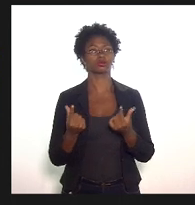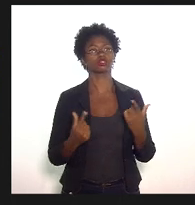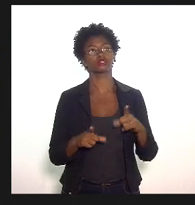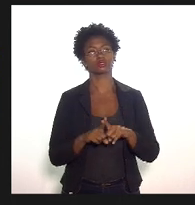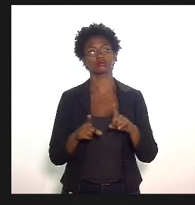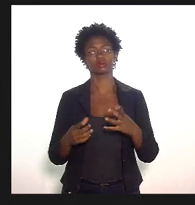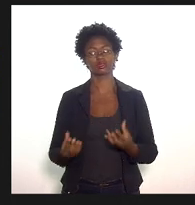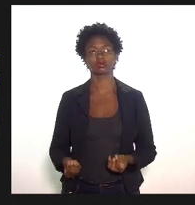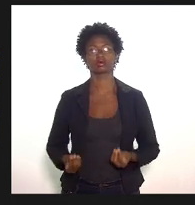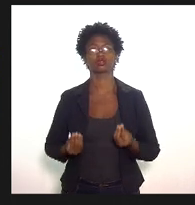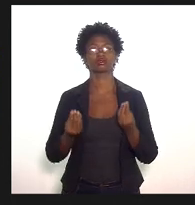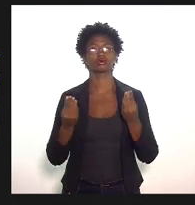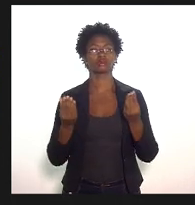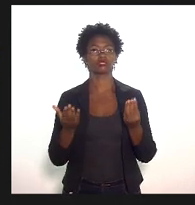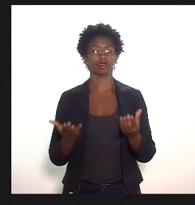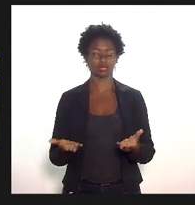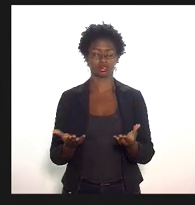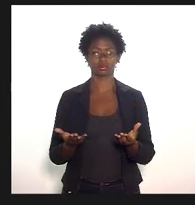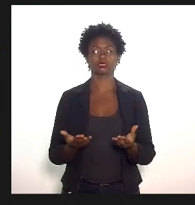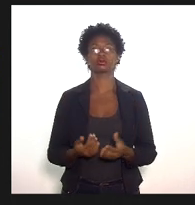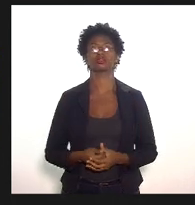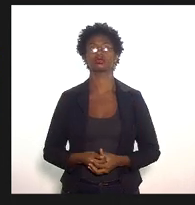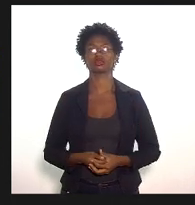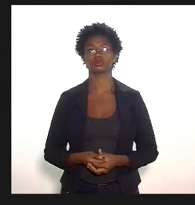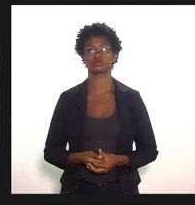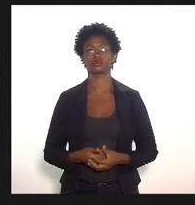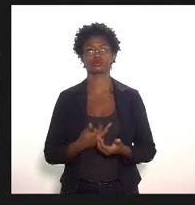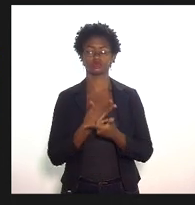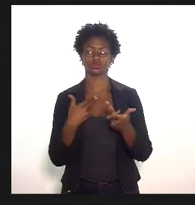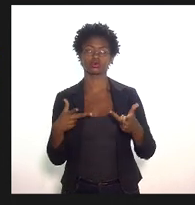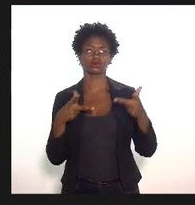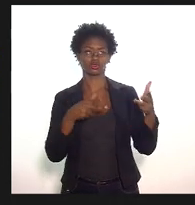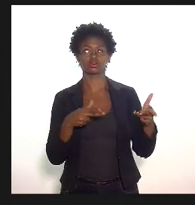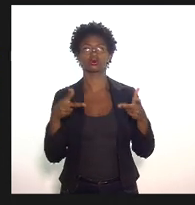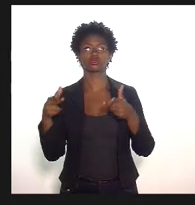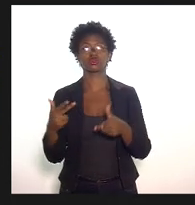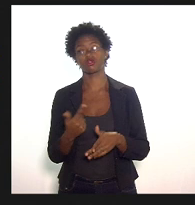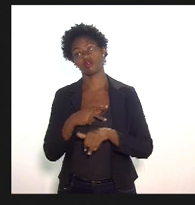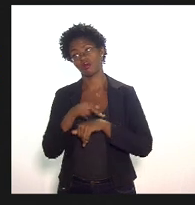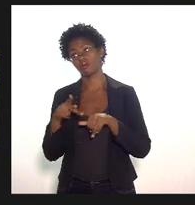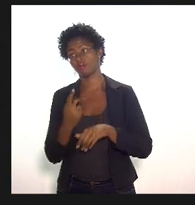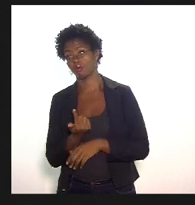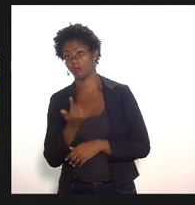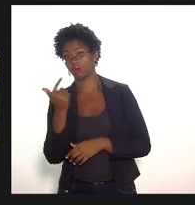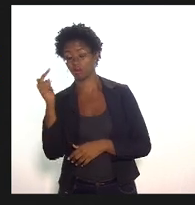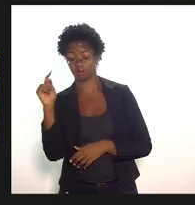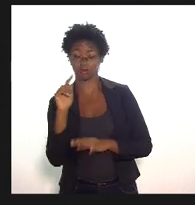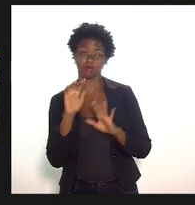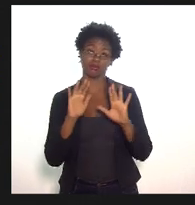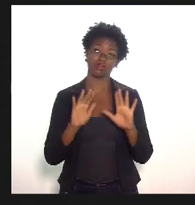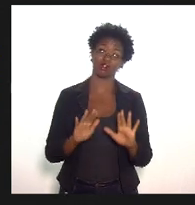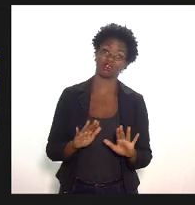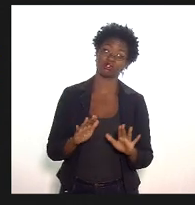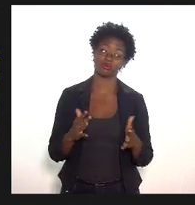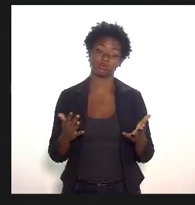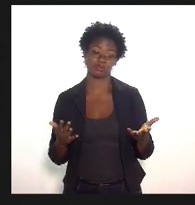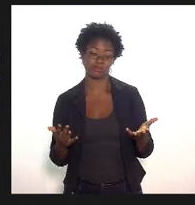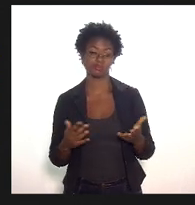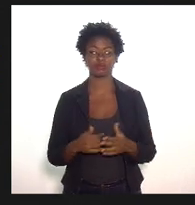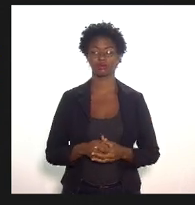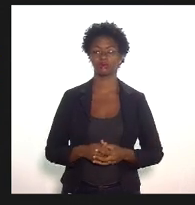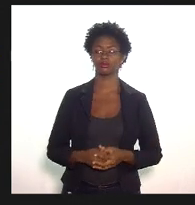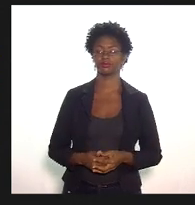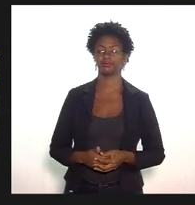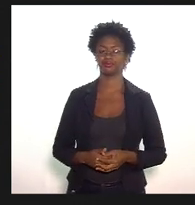oferecessem condições tais como são oferecidas nesses países. Mas a da